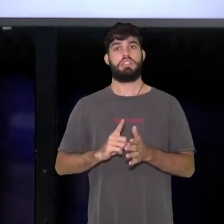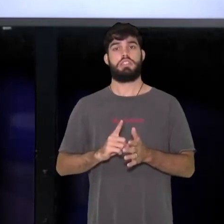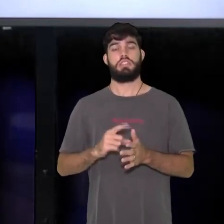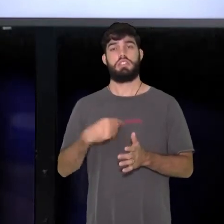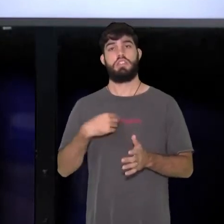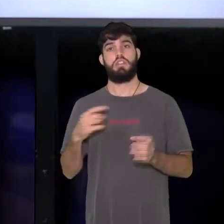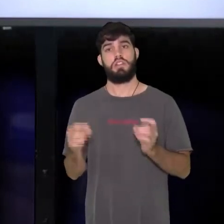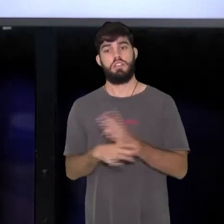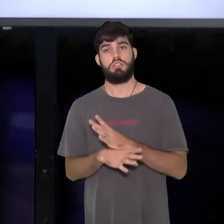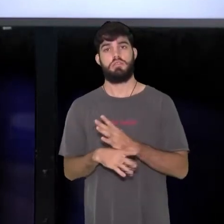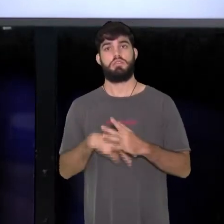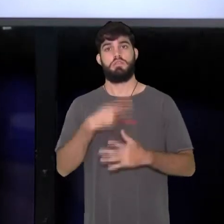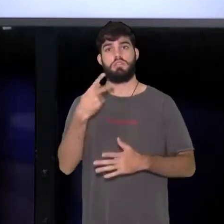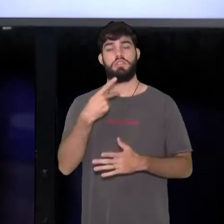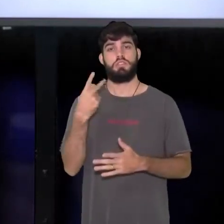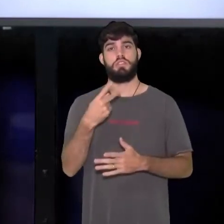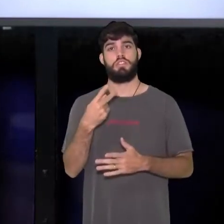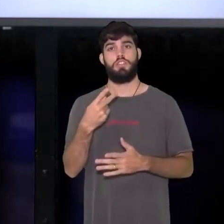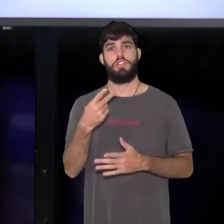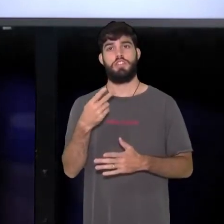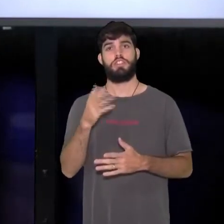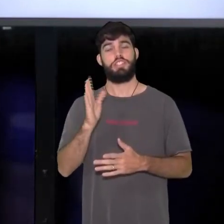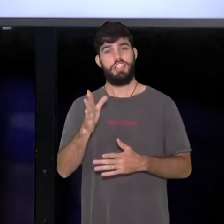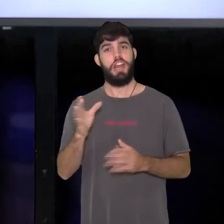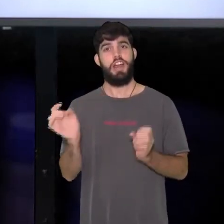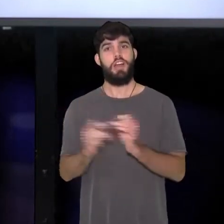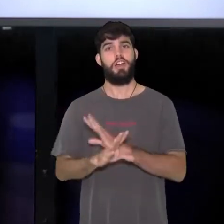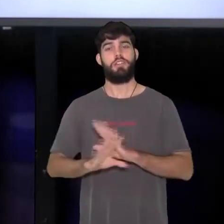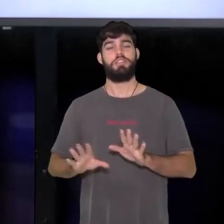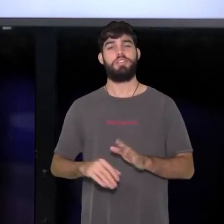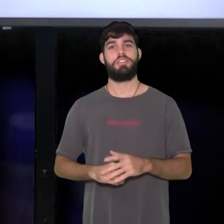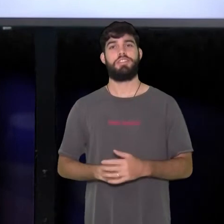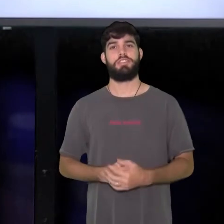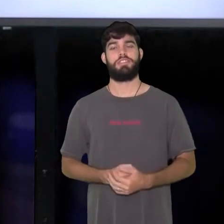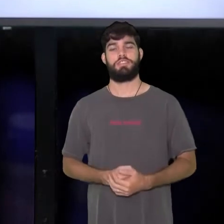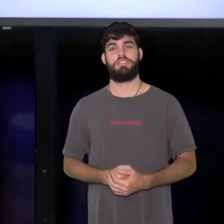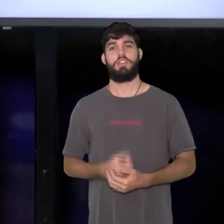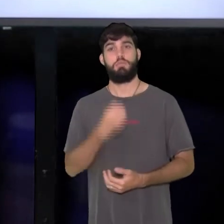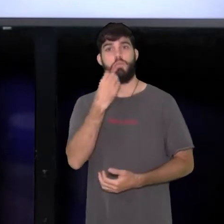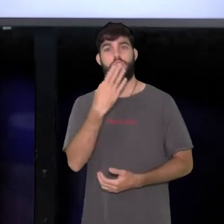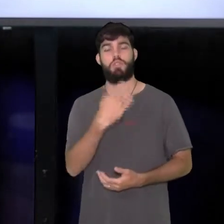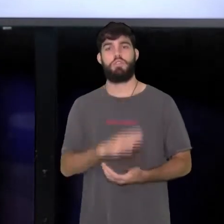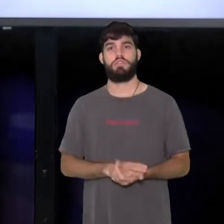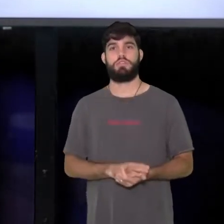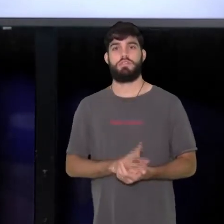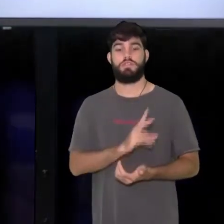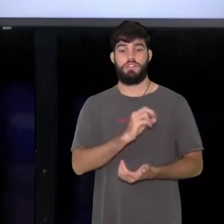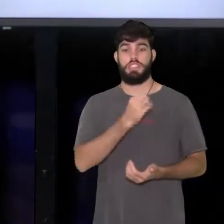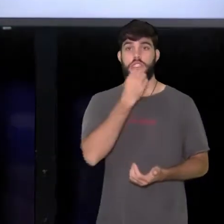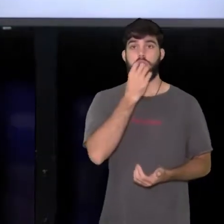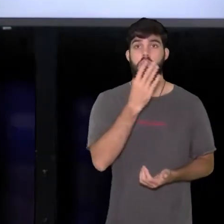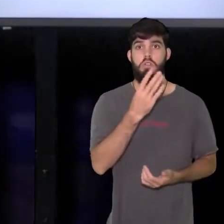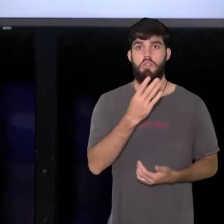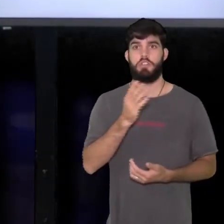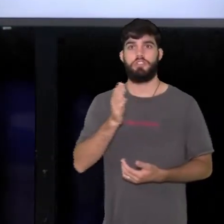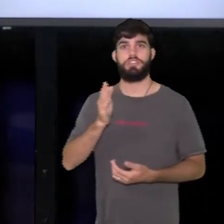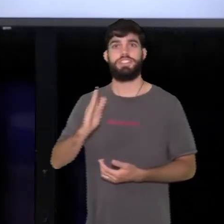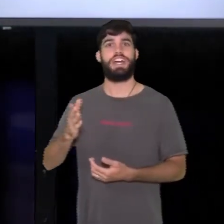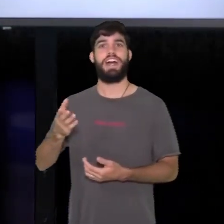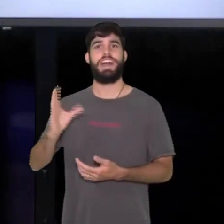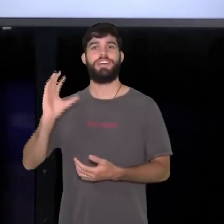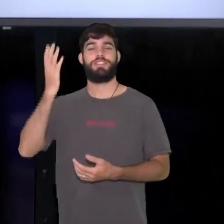que eu termine de falar, ficou pronto. Vai ser bom, ficou pronto. Aí eu já coloco no passado. Não